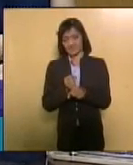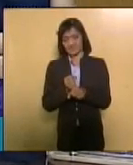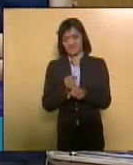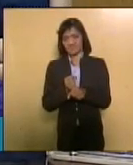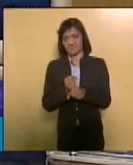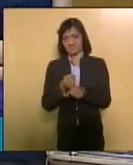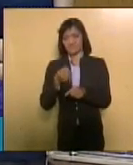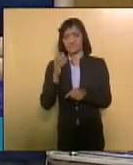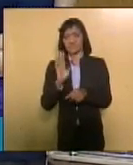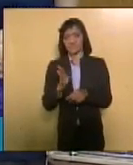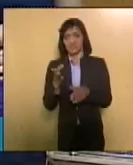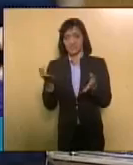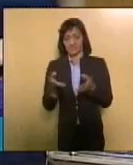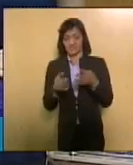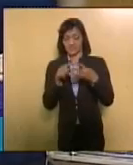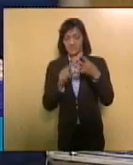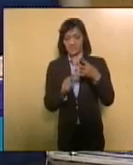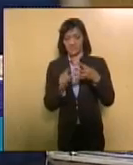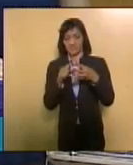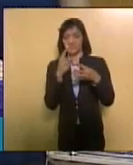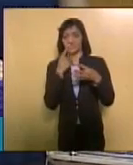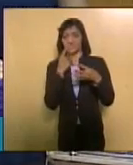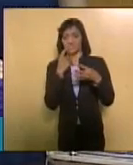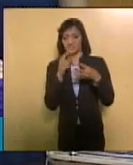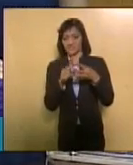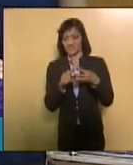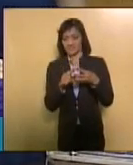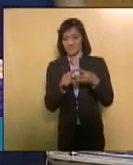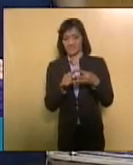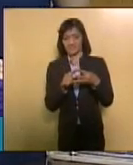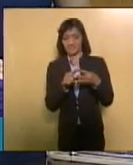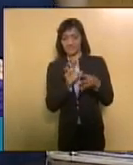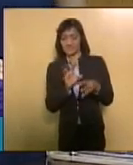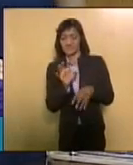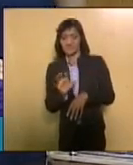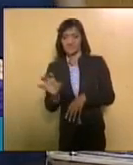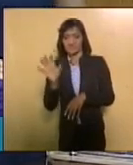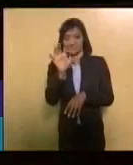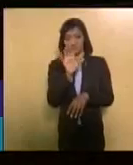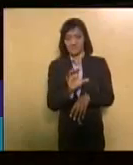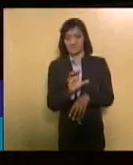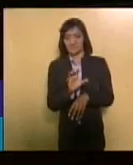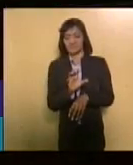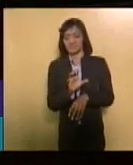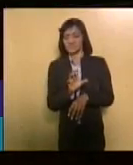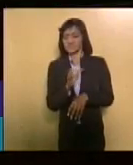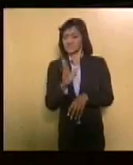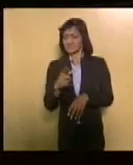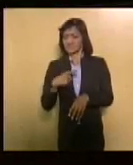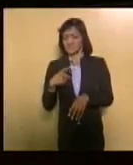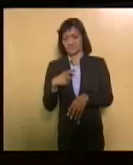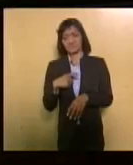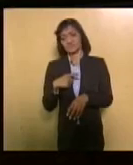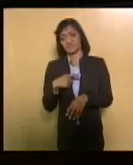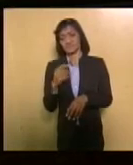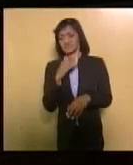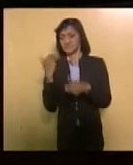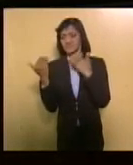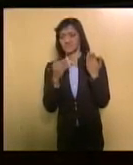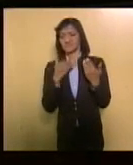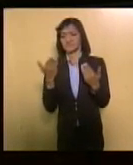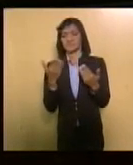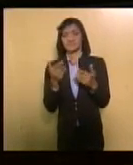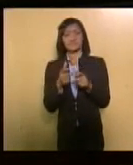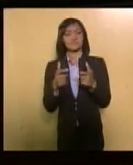em quatro cores vermelho aqueles estados aquelas unidades federativas que tiveram uma taxa de homicídio e